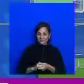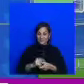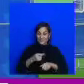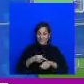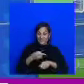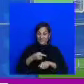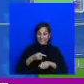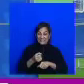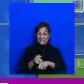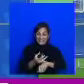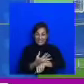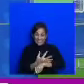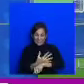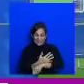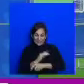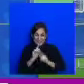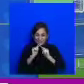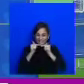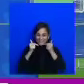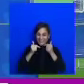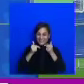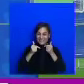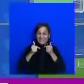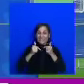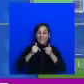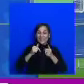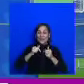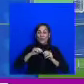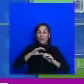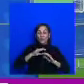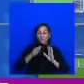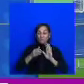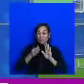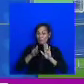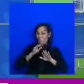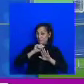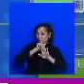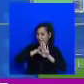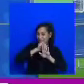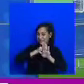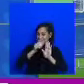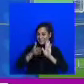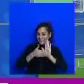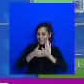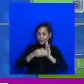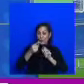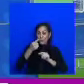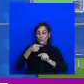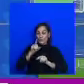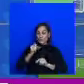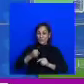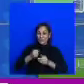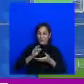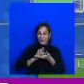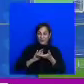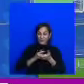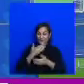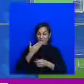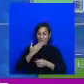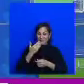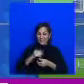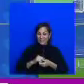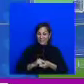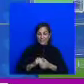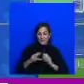E agora, a emoção da sorte batendo na sua aposta. O 15º e último número da Loto